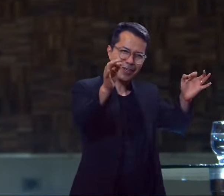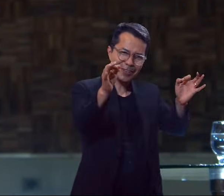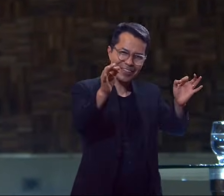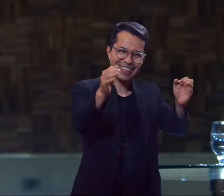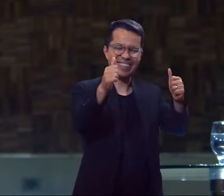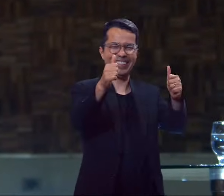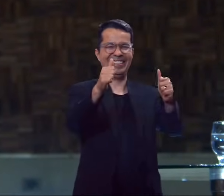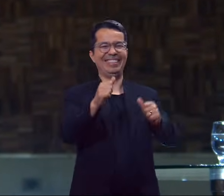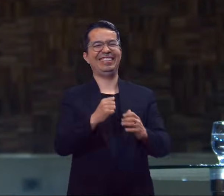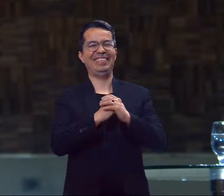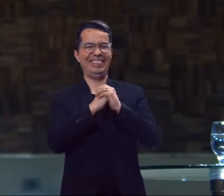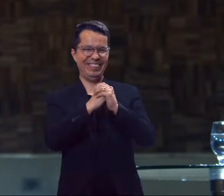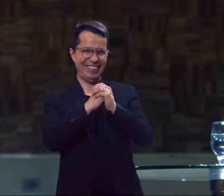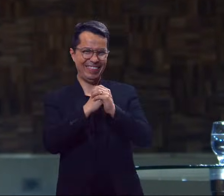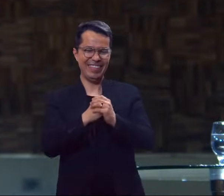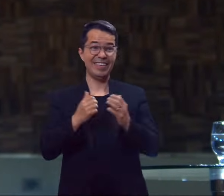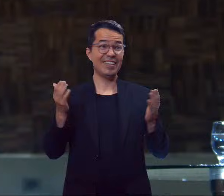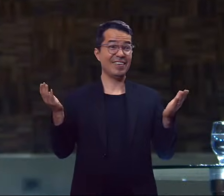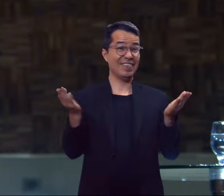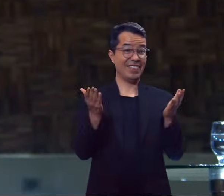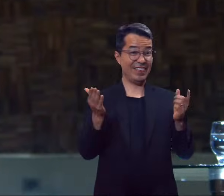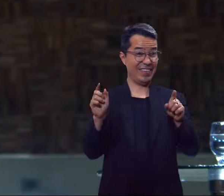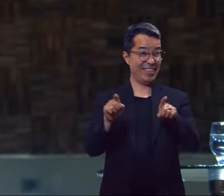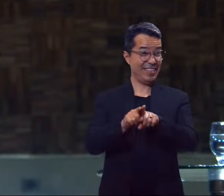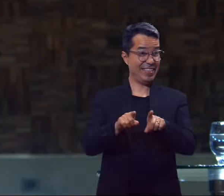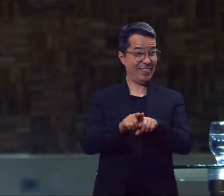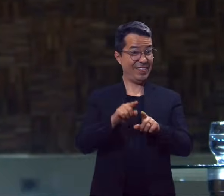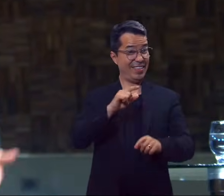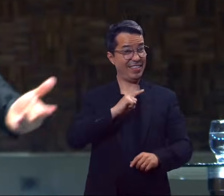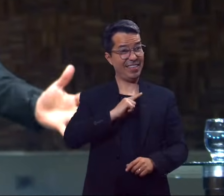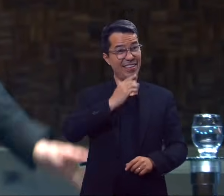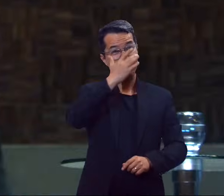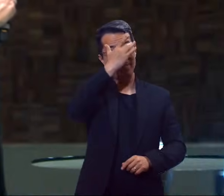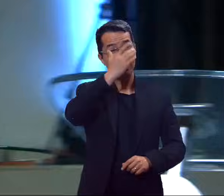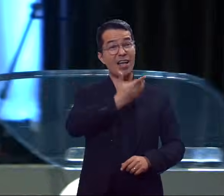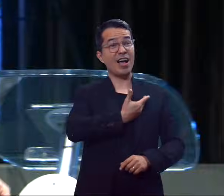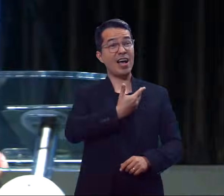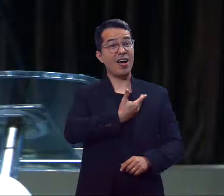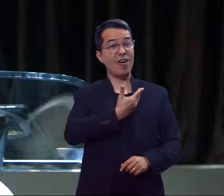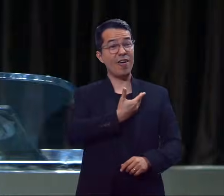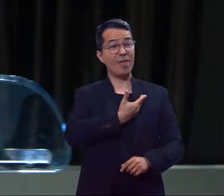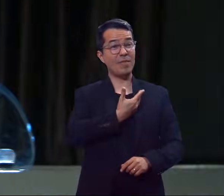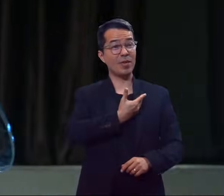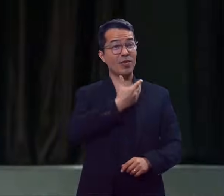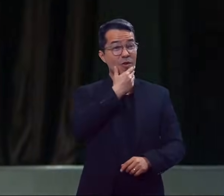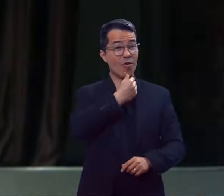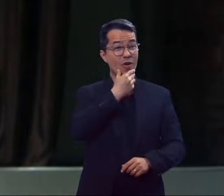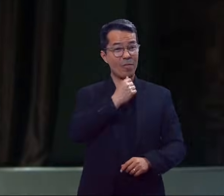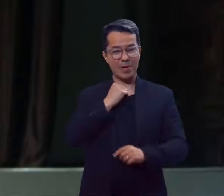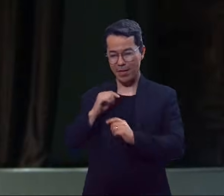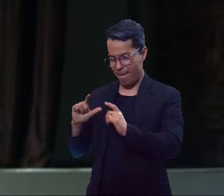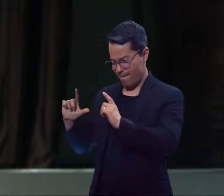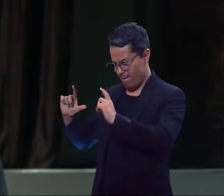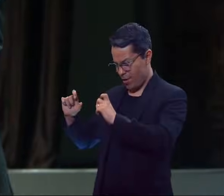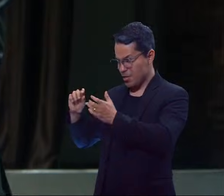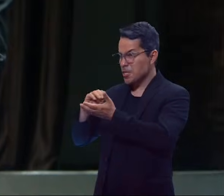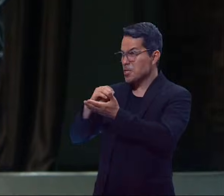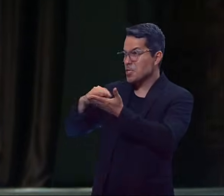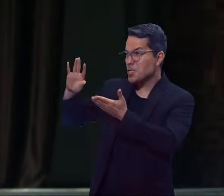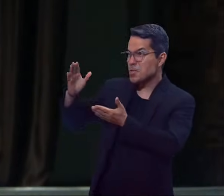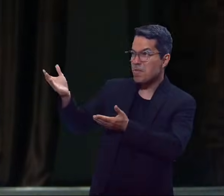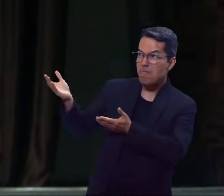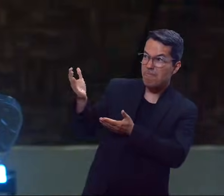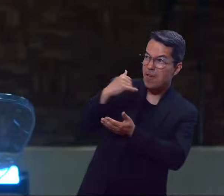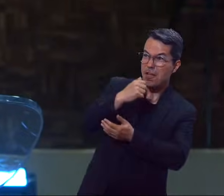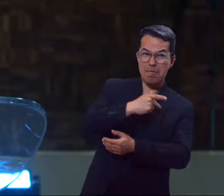culto. Falou: o pastor está te convidando. E a pessoa veio na igreja, deu certo. Mas eu não vou convidar todo mundo, você convida. É